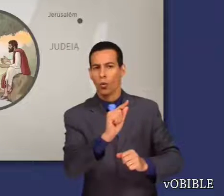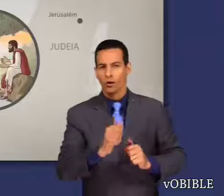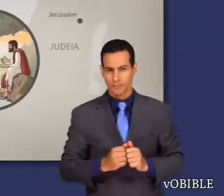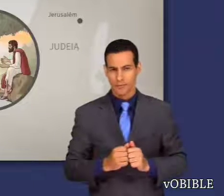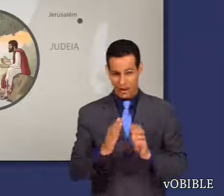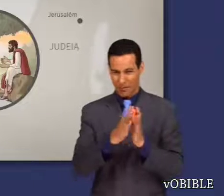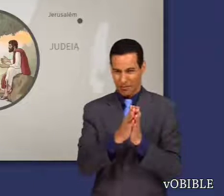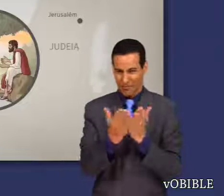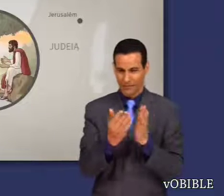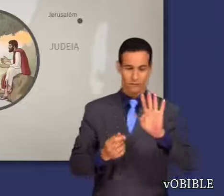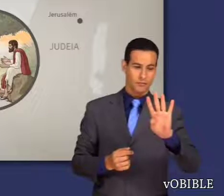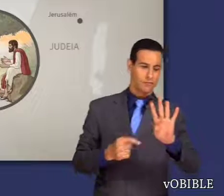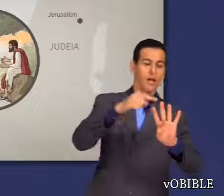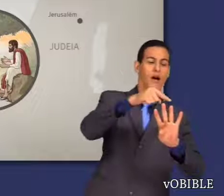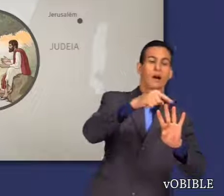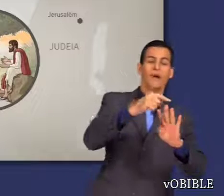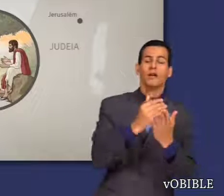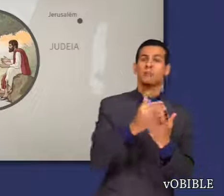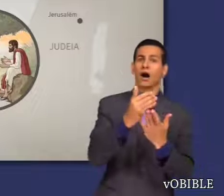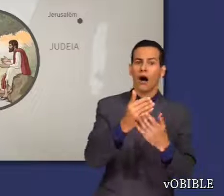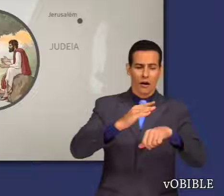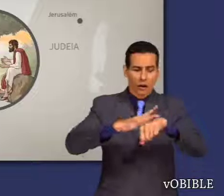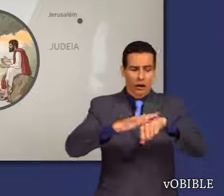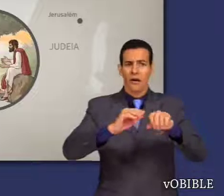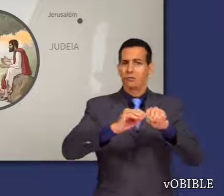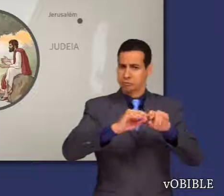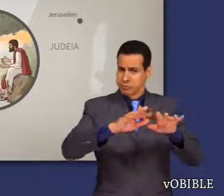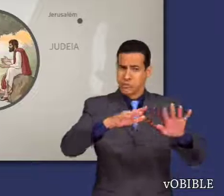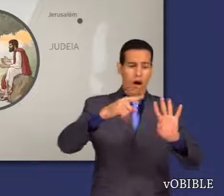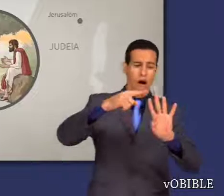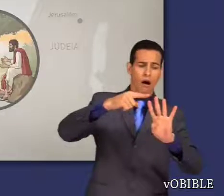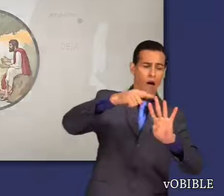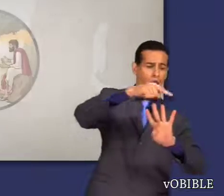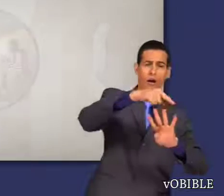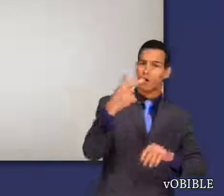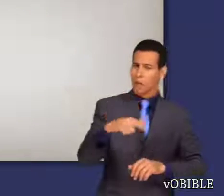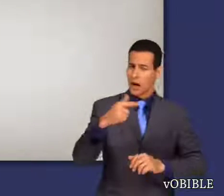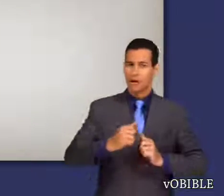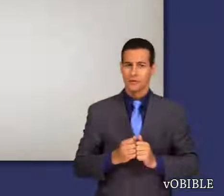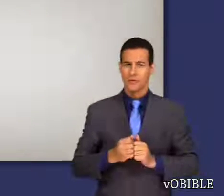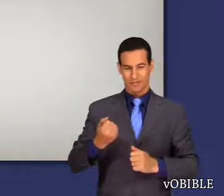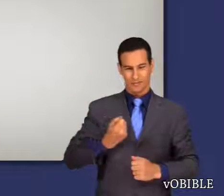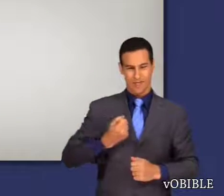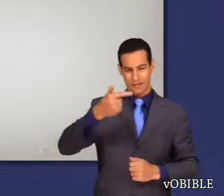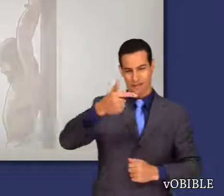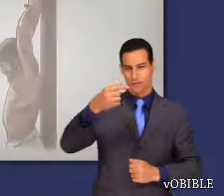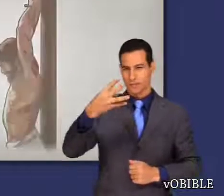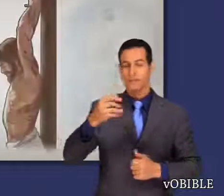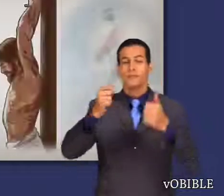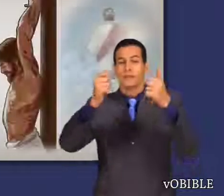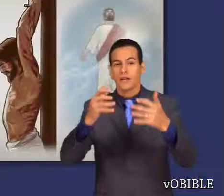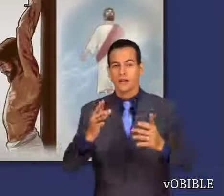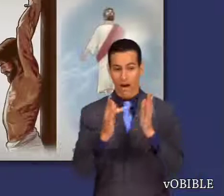dias, um detalhe que não está registrado nos livros de Mateus e Marcos. O último capítulo fala sobre